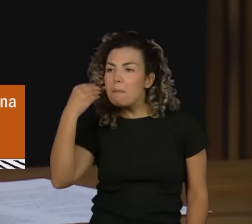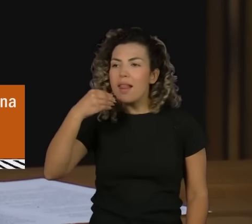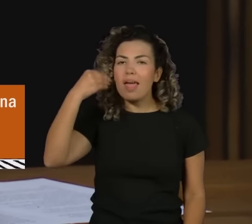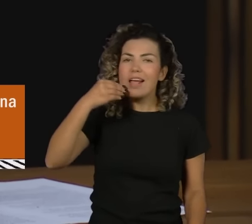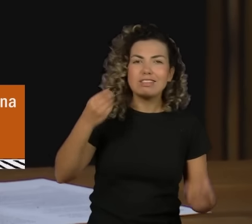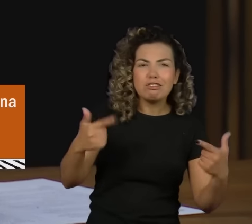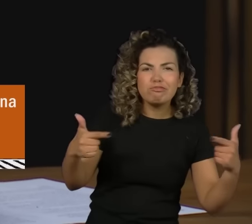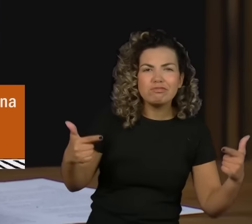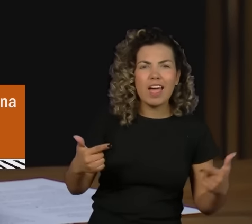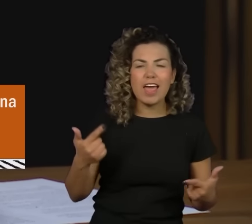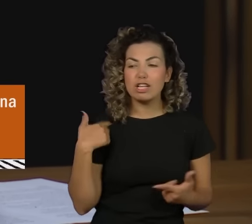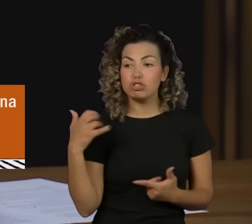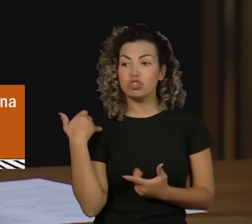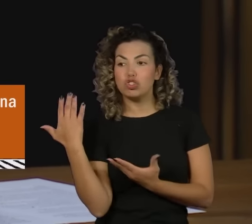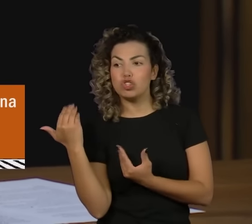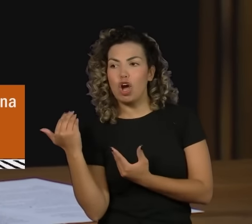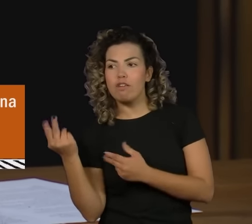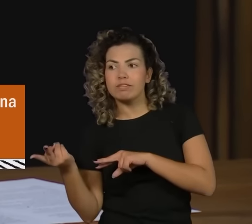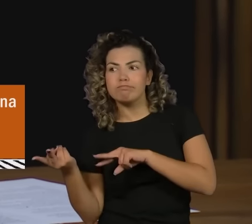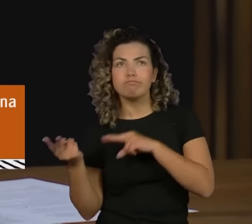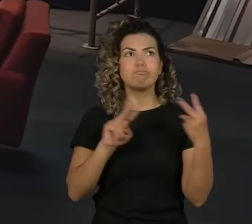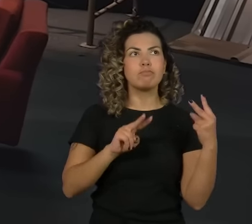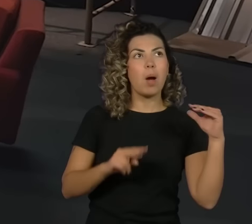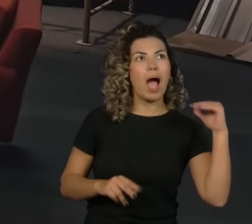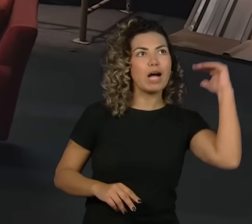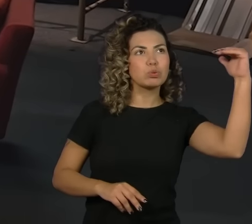transição adolescente-adulto?